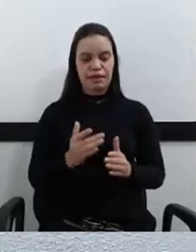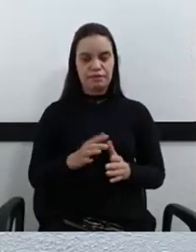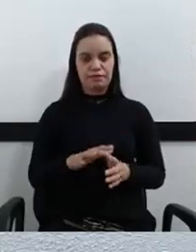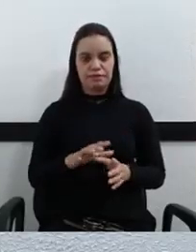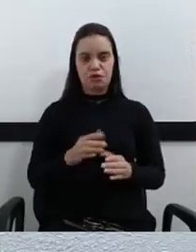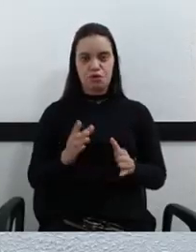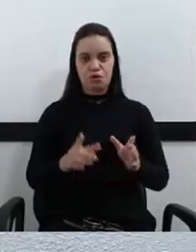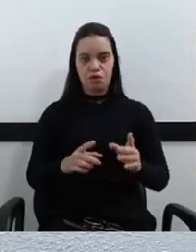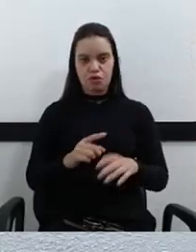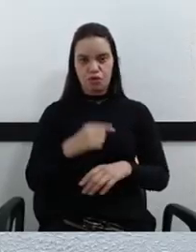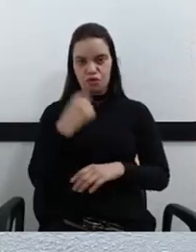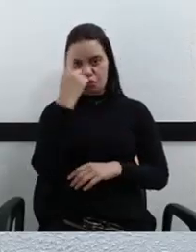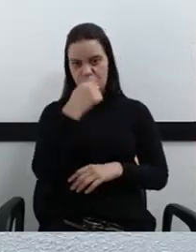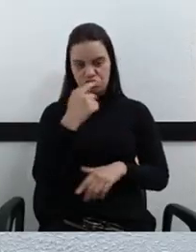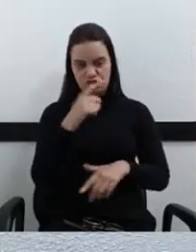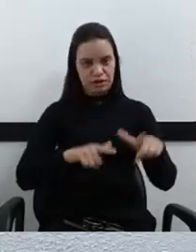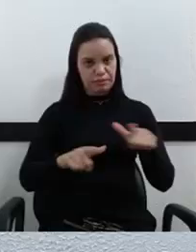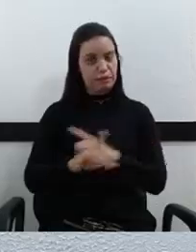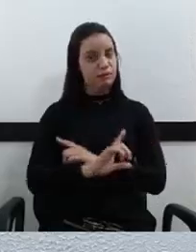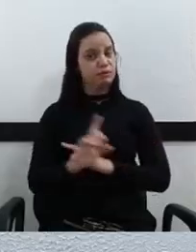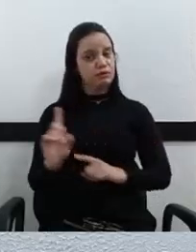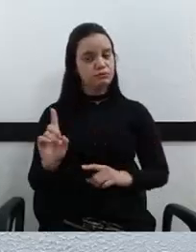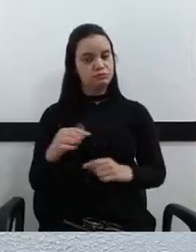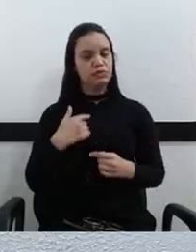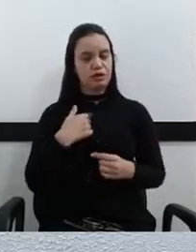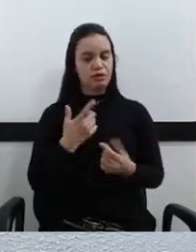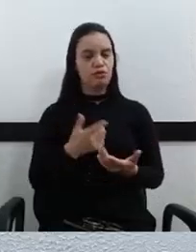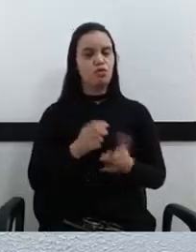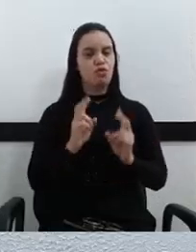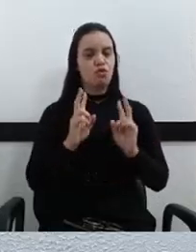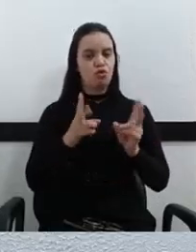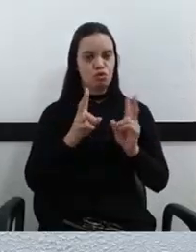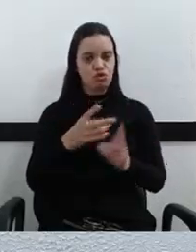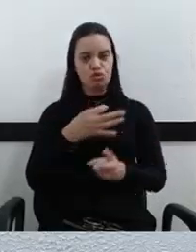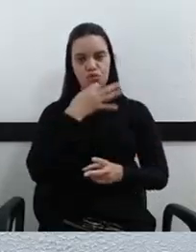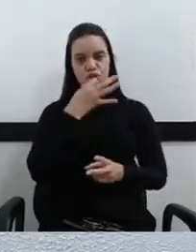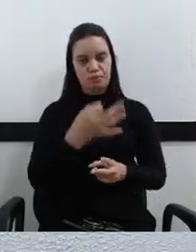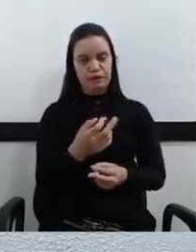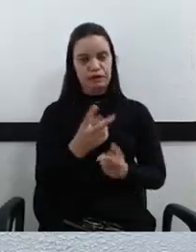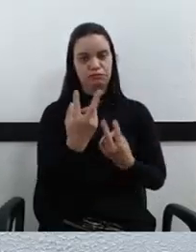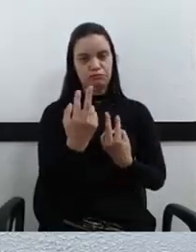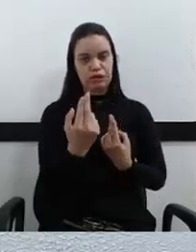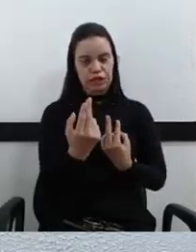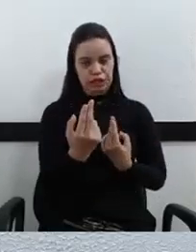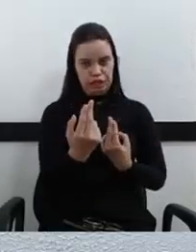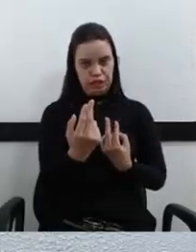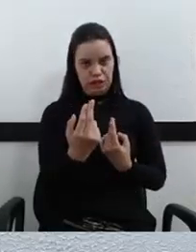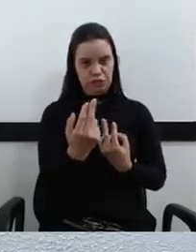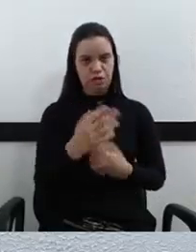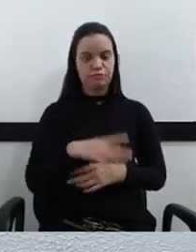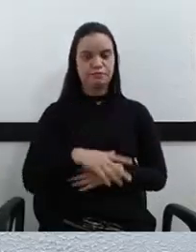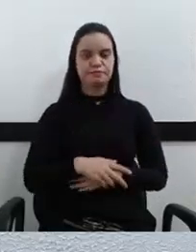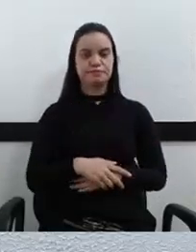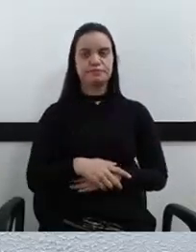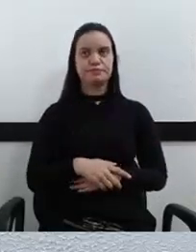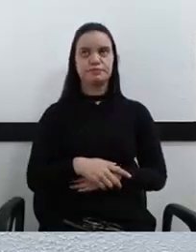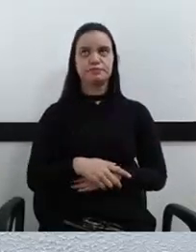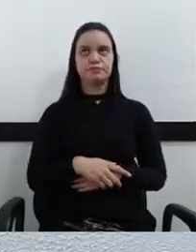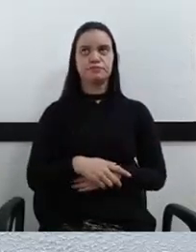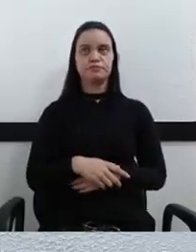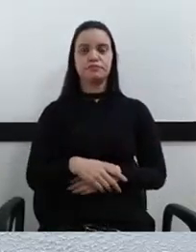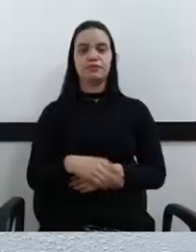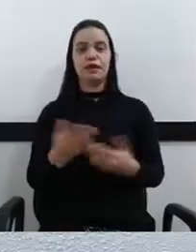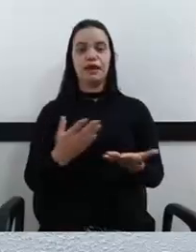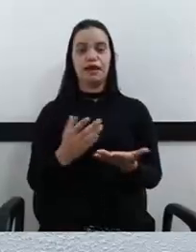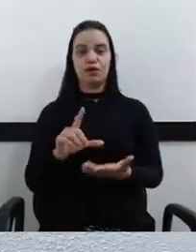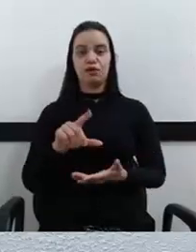expediente e, nesse caso, mantenho meu posicionamento no sentido de que sim, questão de ordem. Com a palavra, o conselheiro